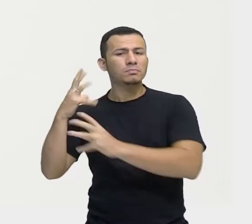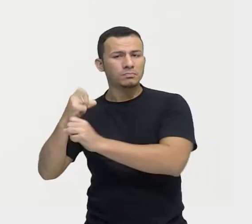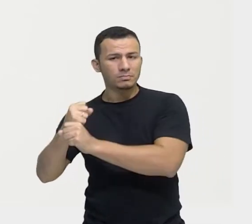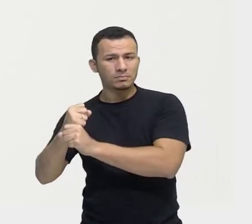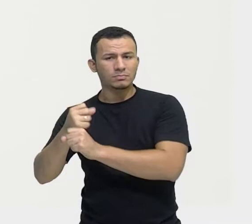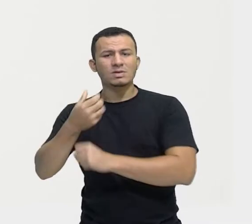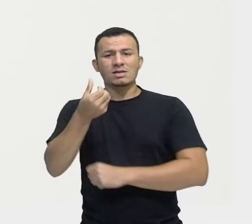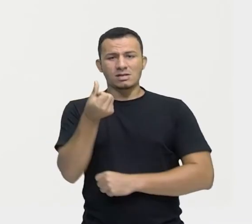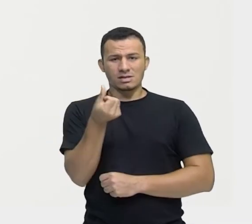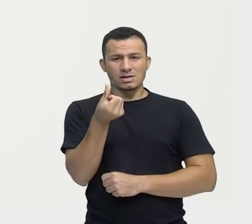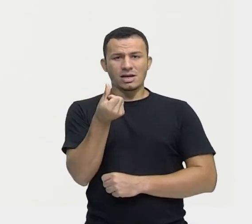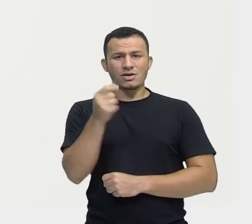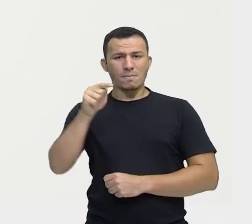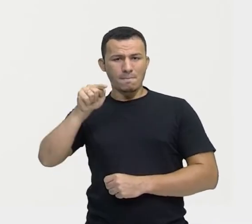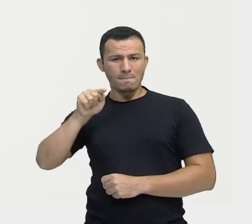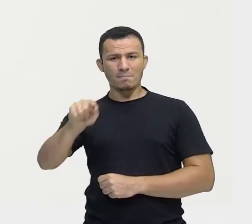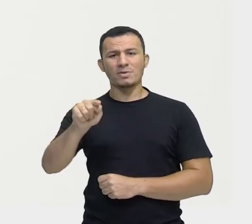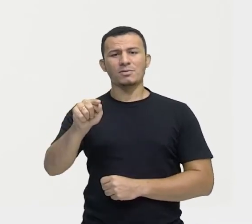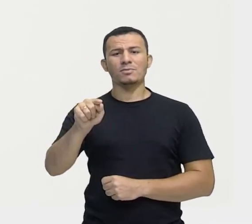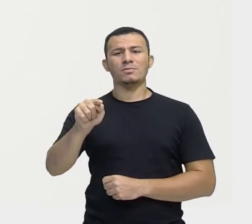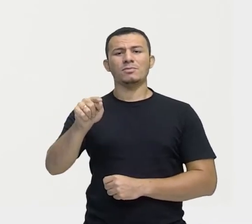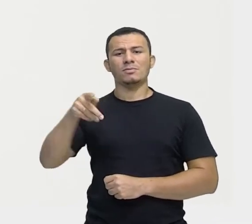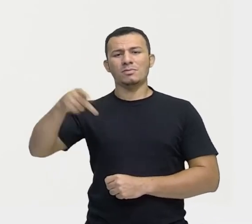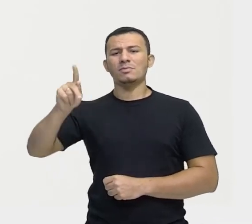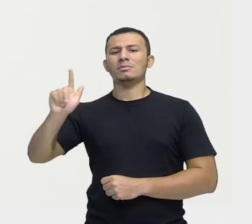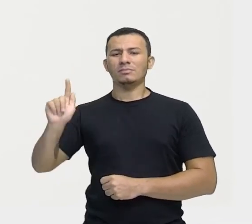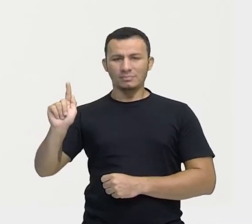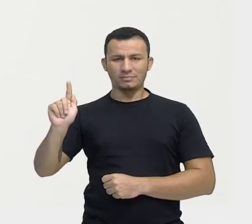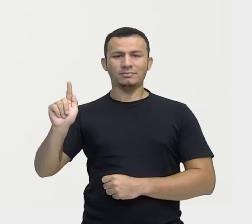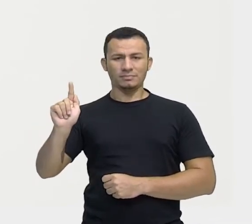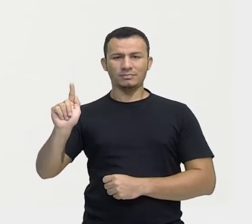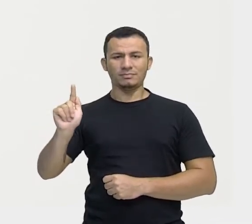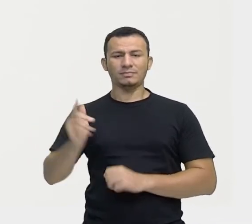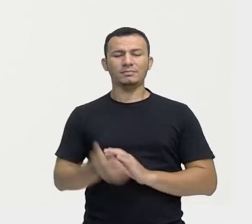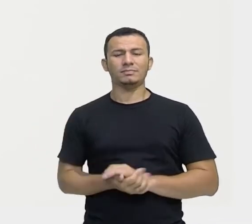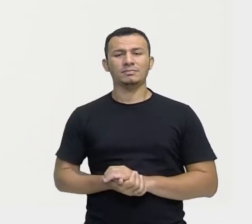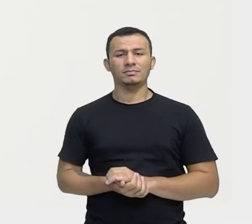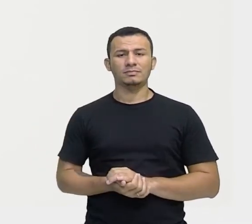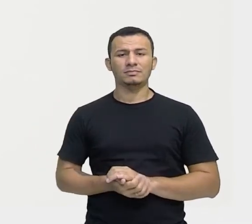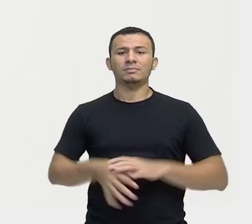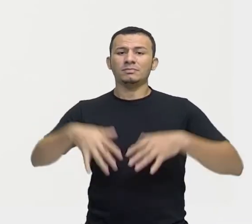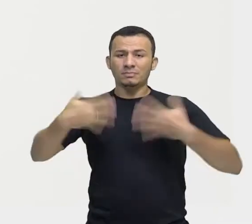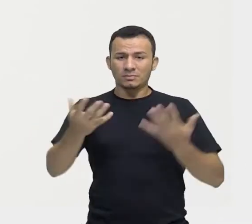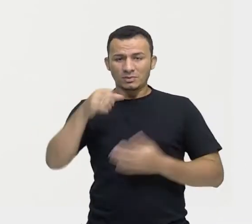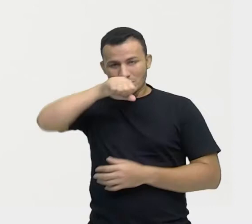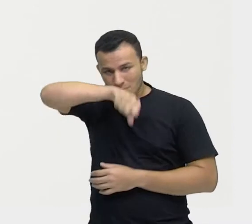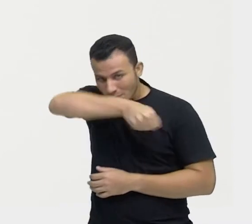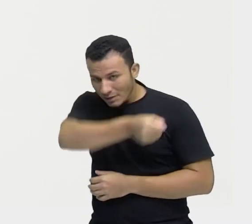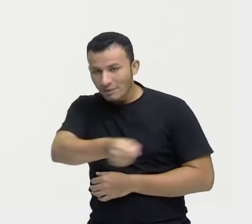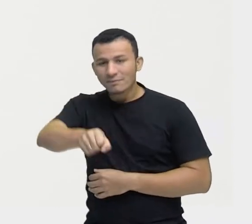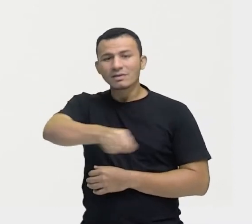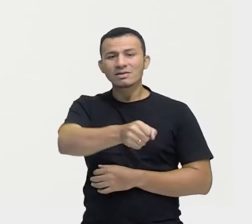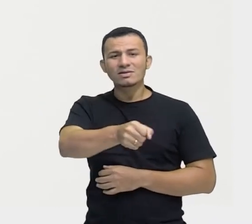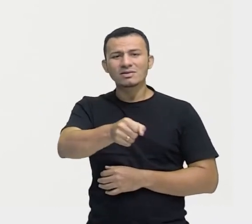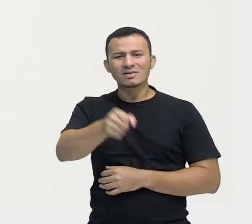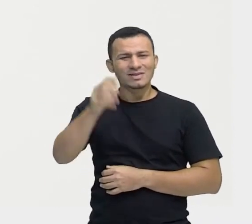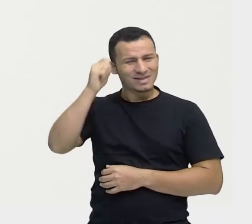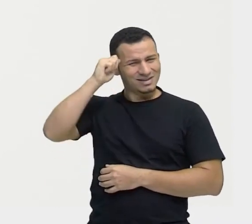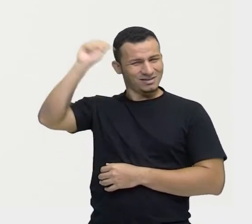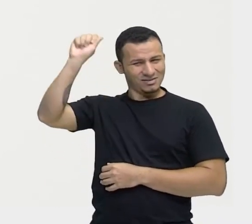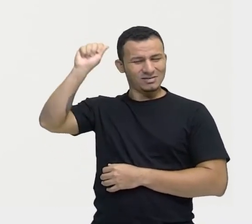quanto? 6.000 quilos. Ou seja, o nosso amigo elefante da